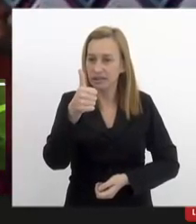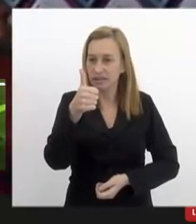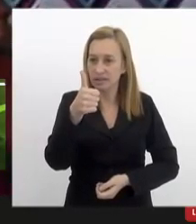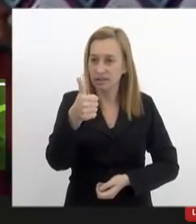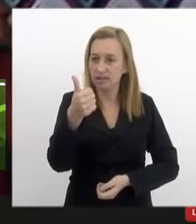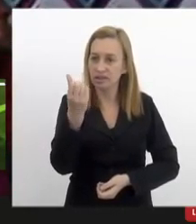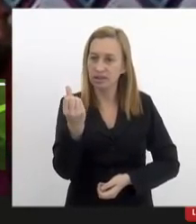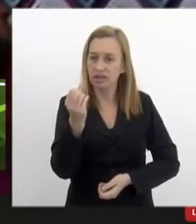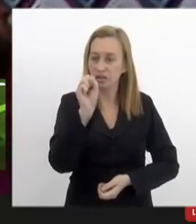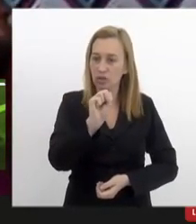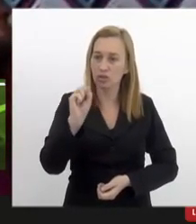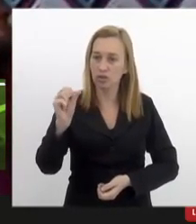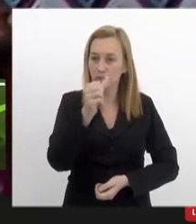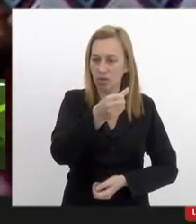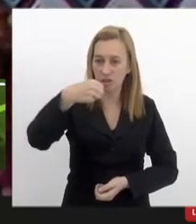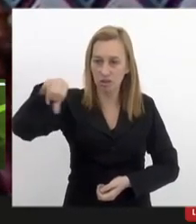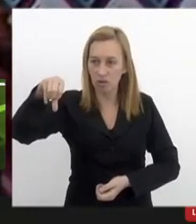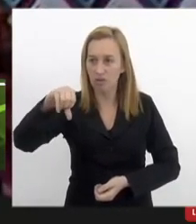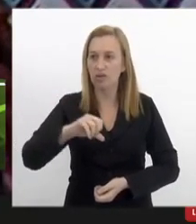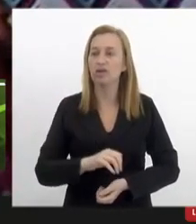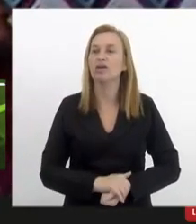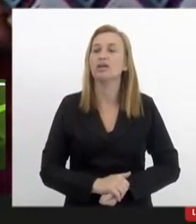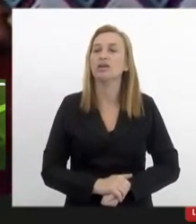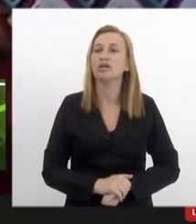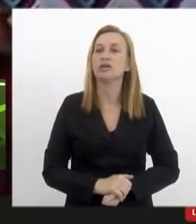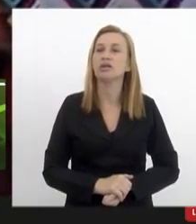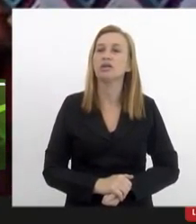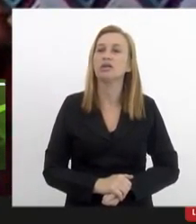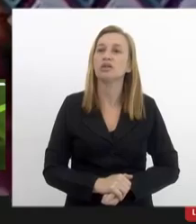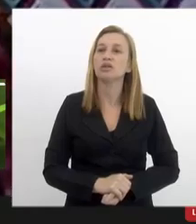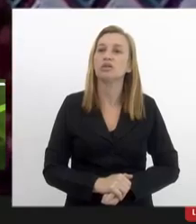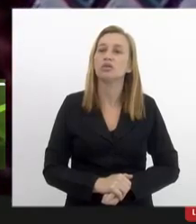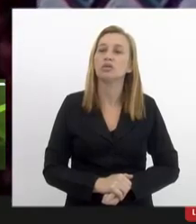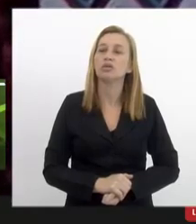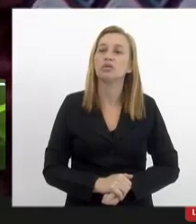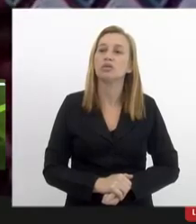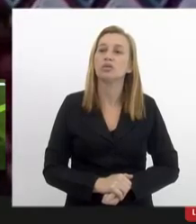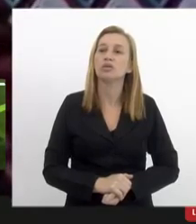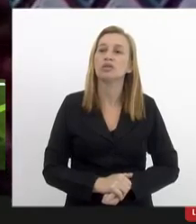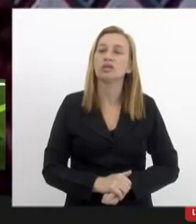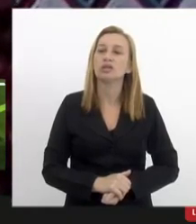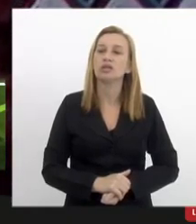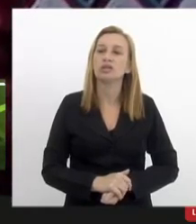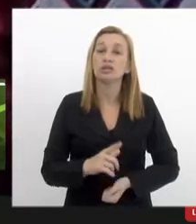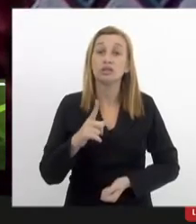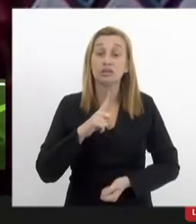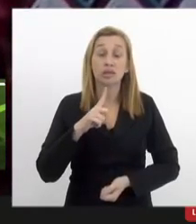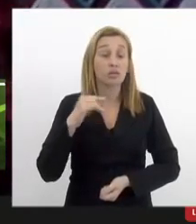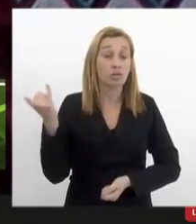1688 de 2019, ele tem uma conotação